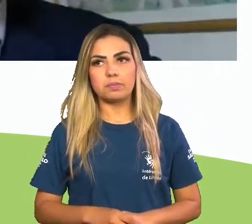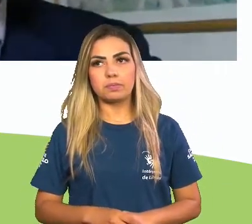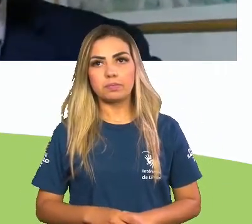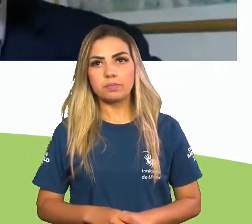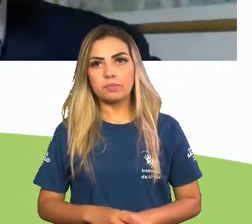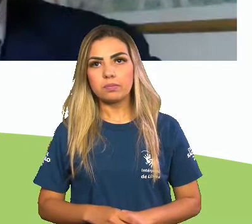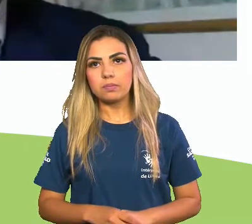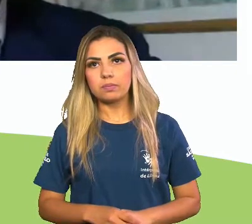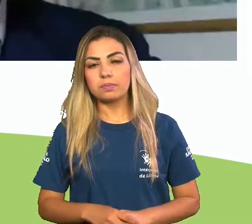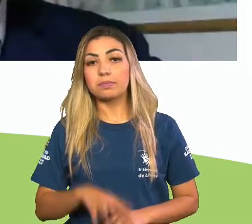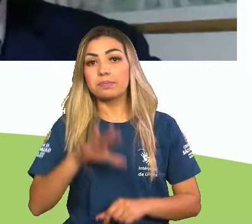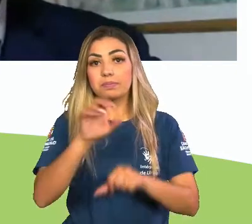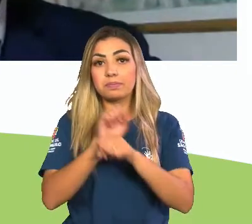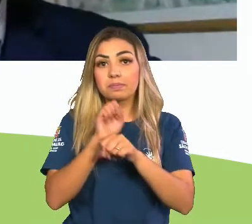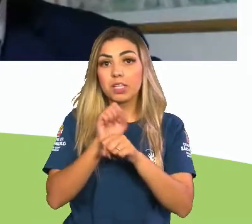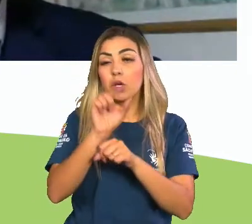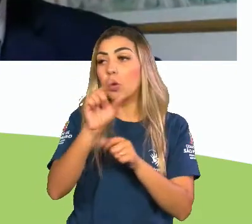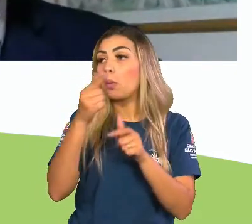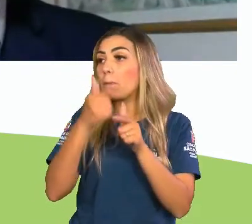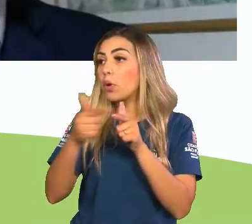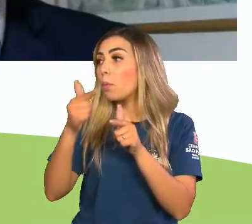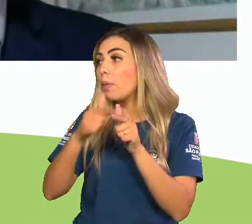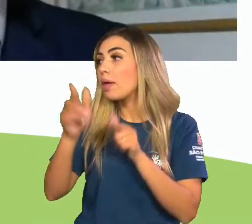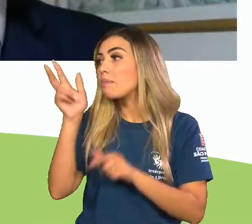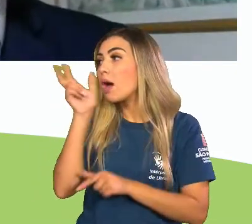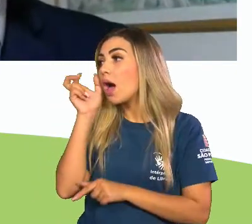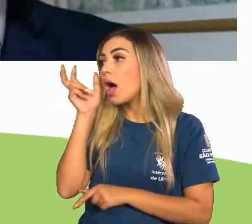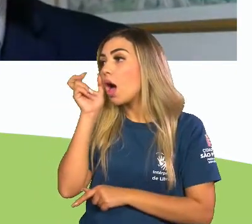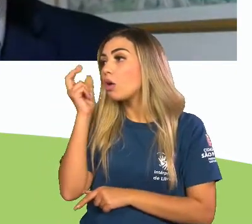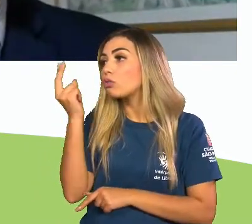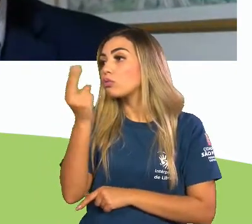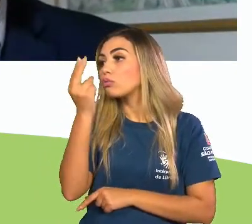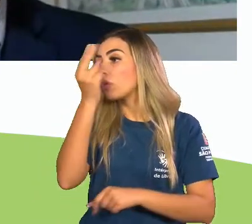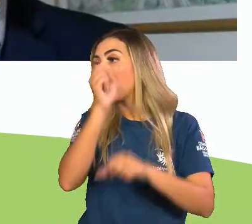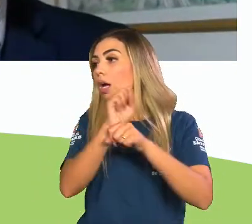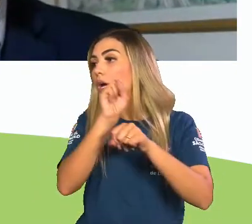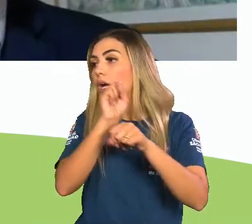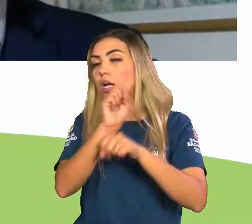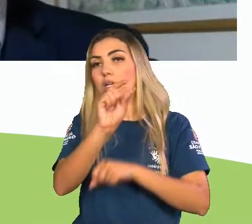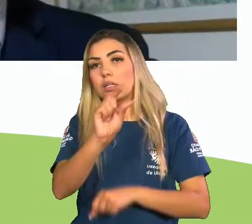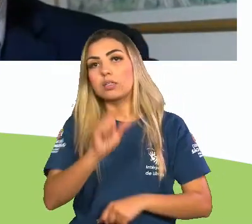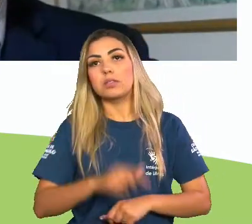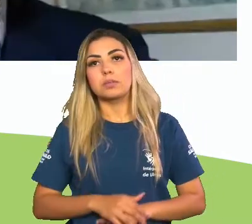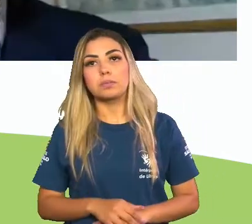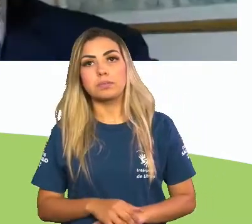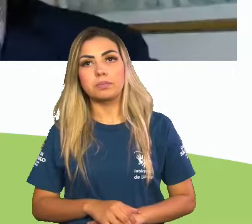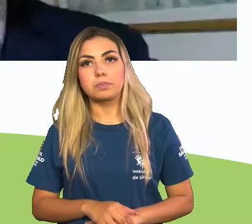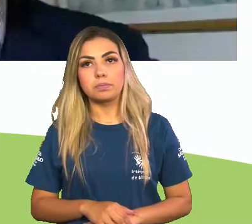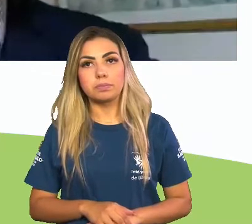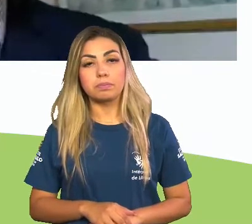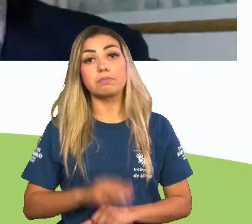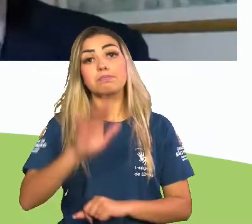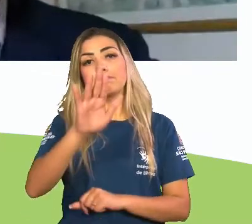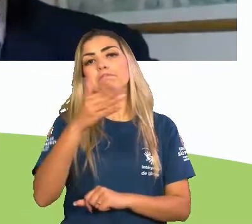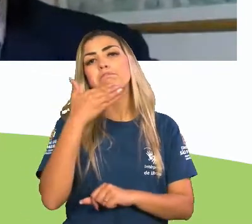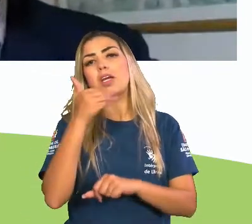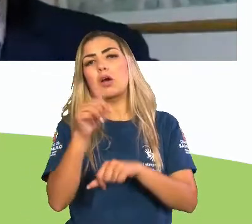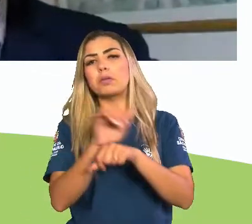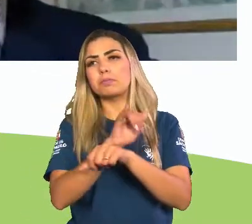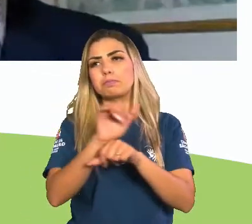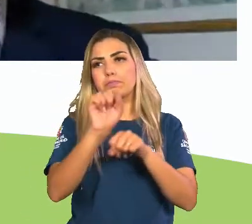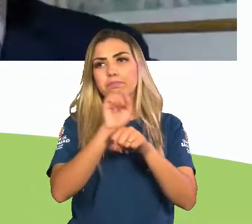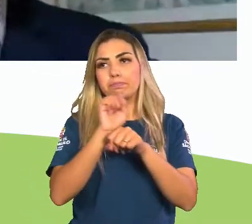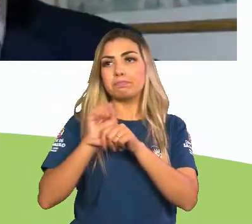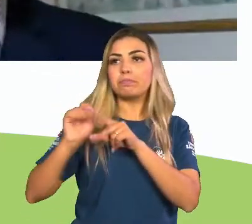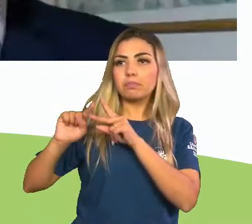Acho que ainda estamos com algum probleminha para te ouvir aqui, Gustavo. Ó, vamos fazer o seguinte, enquanto a gente está consertando isso,